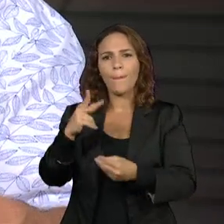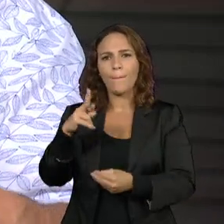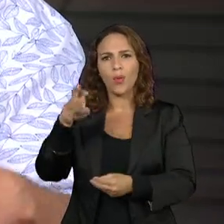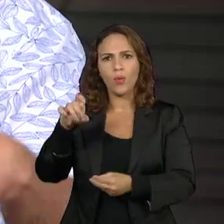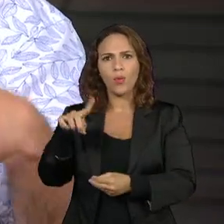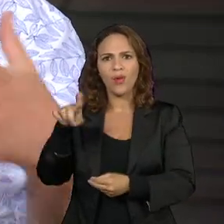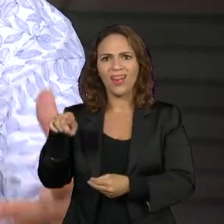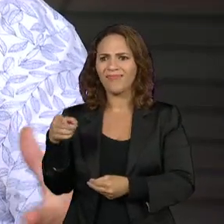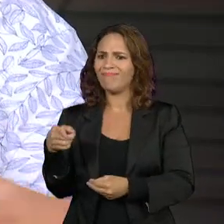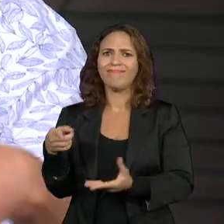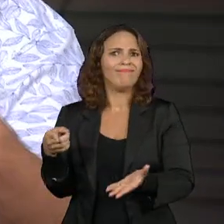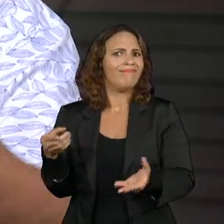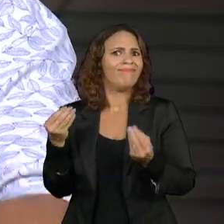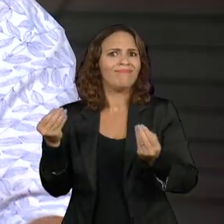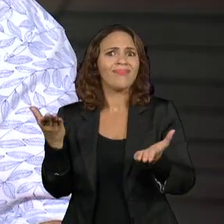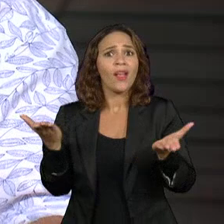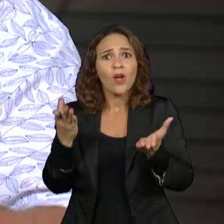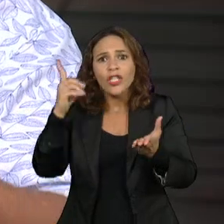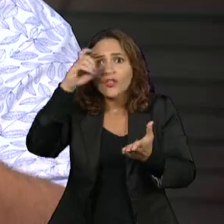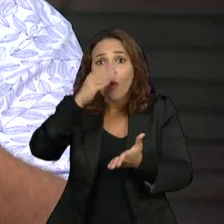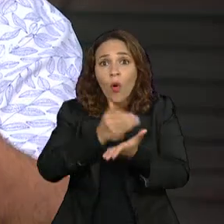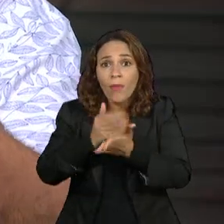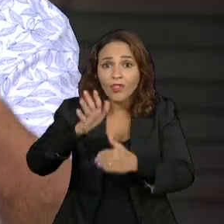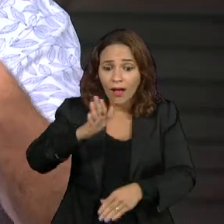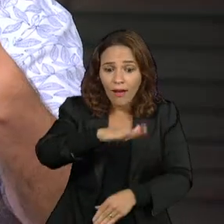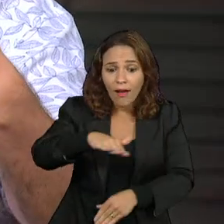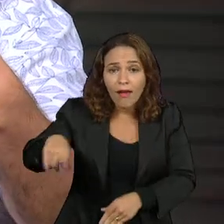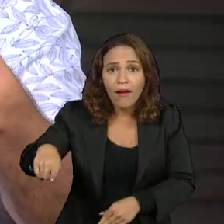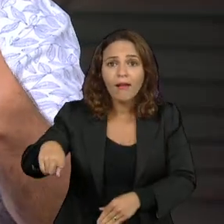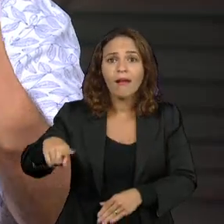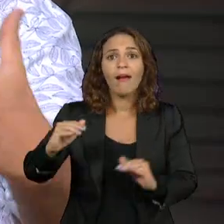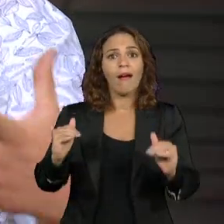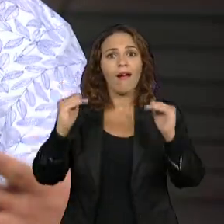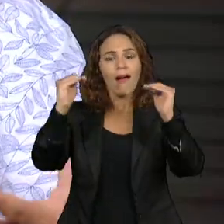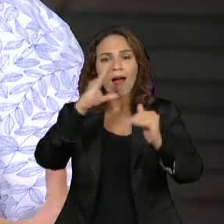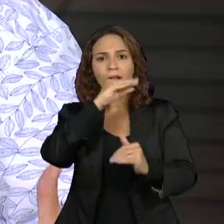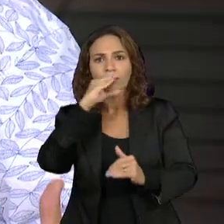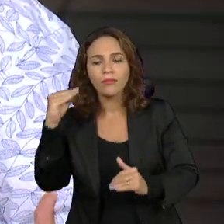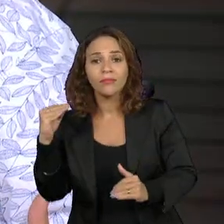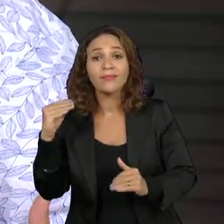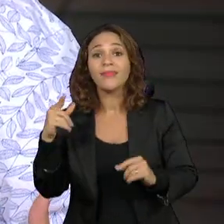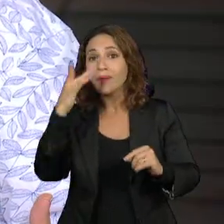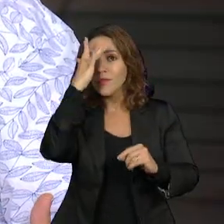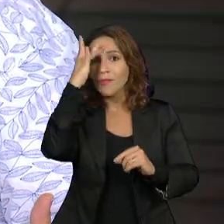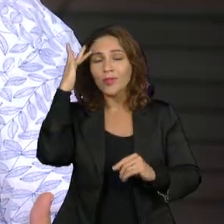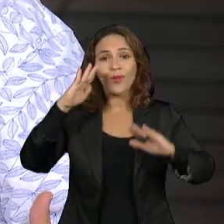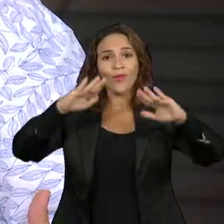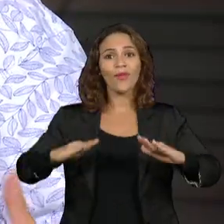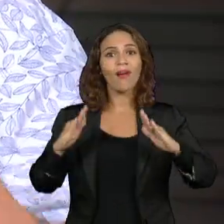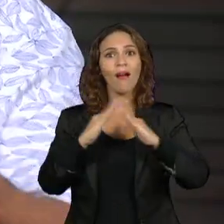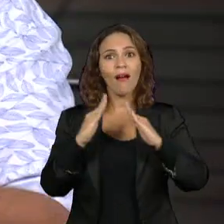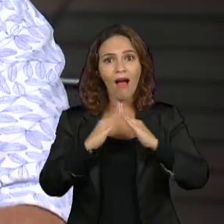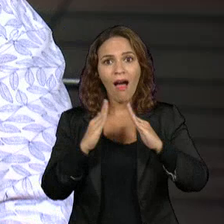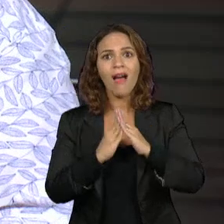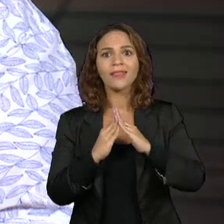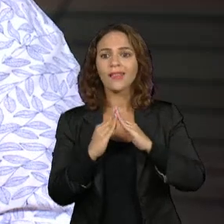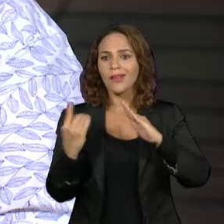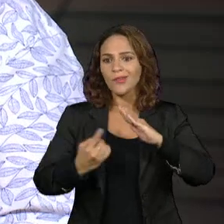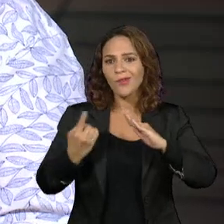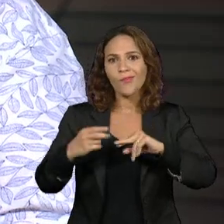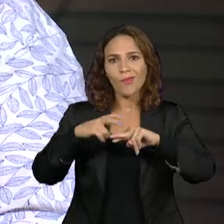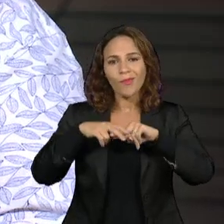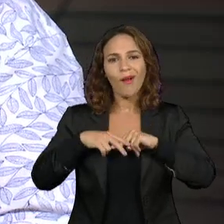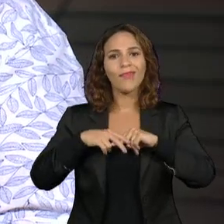dificuldade agora na infância, na adolescência, então o isolamento trouxe muita alteração de peso. E isso é